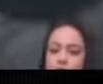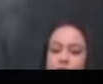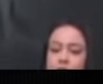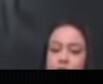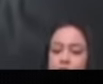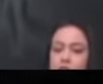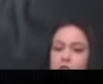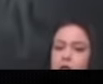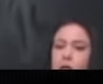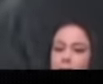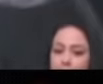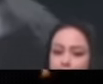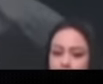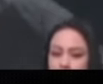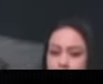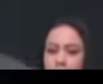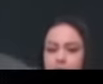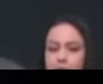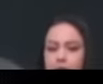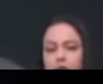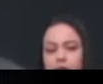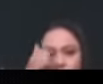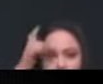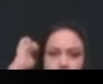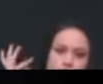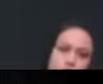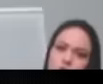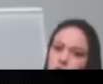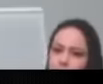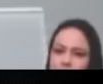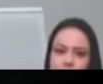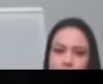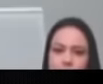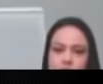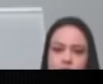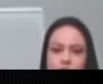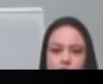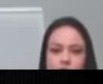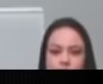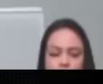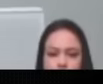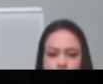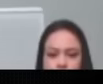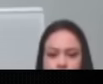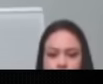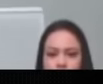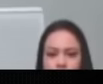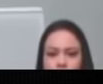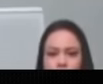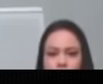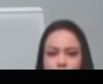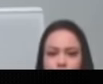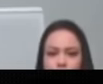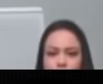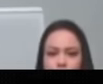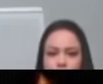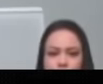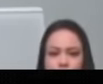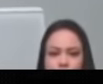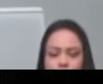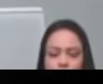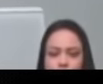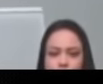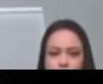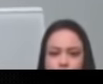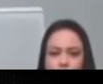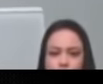nós abrirmos, ministro Alexandre, com todo Não, nós respeito, vamos Vossa afastar a Excelência, ADI 2418. Vossa Nós vamos Excelência, ignorar totalmente a ADI